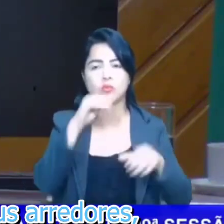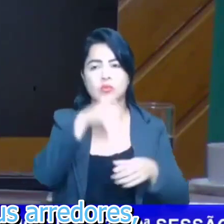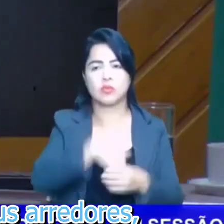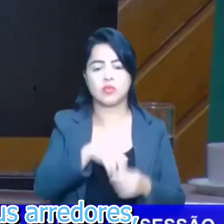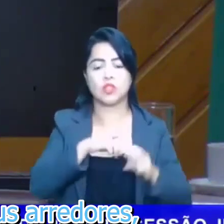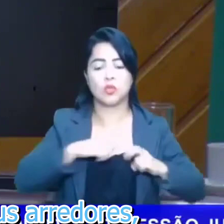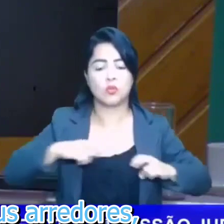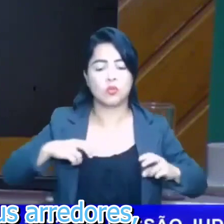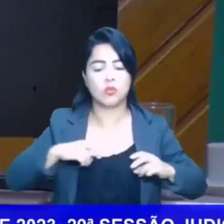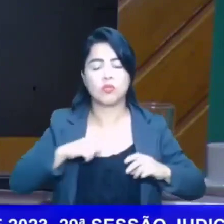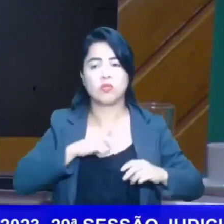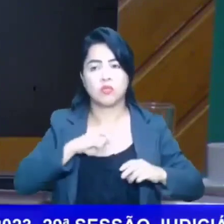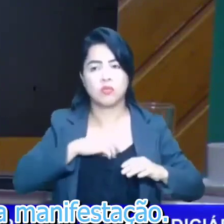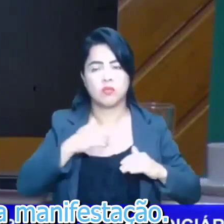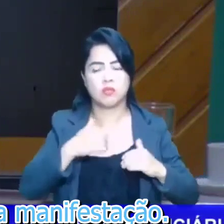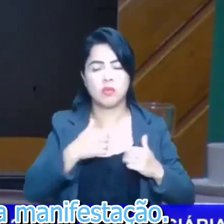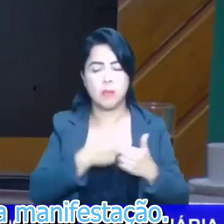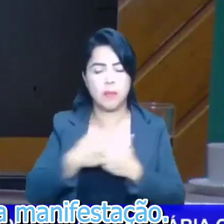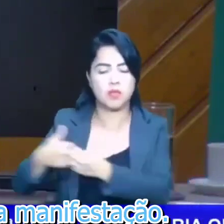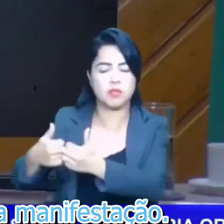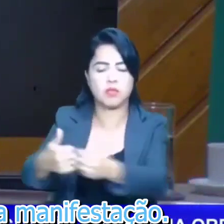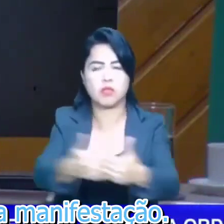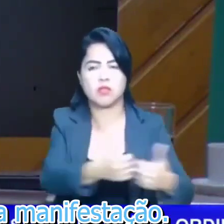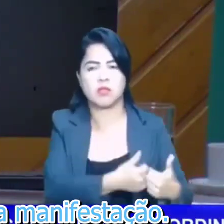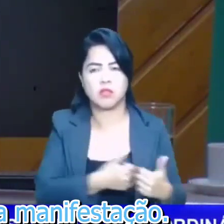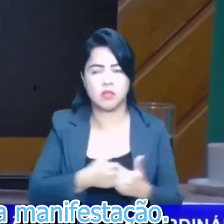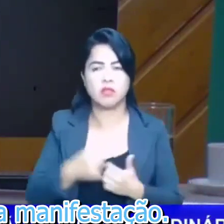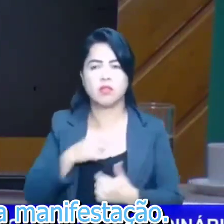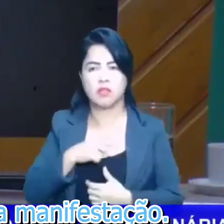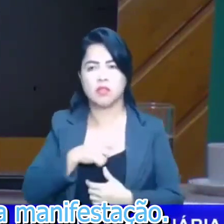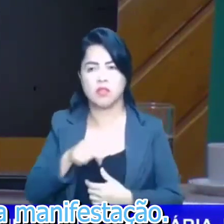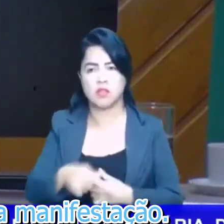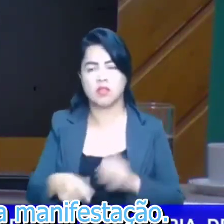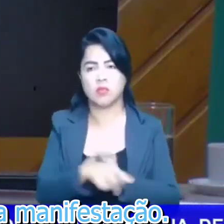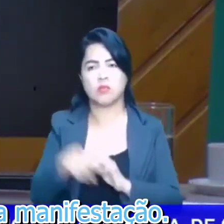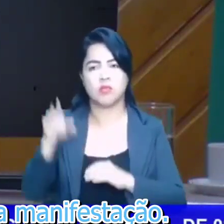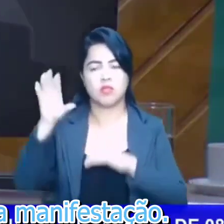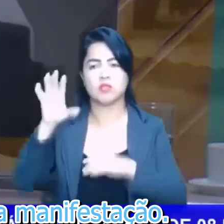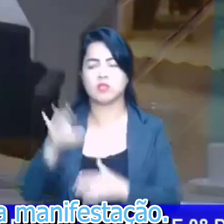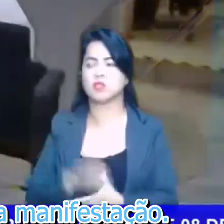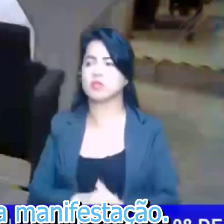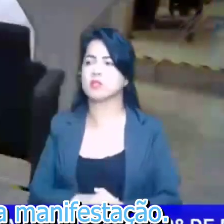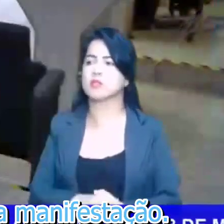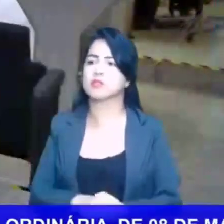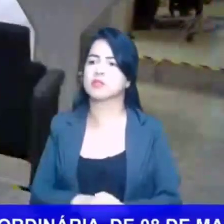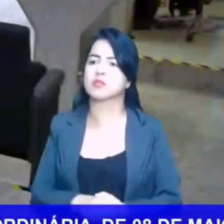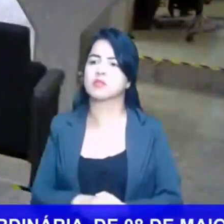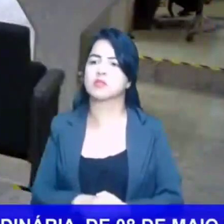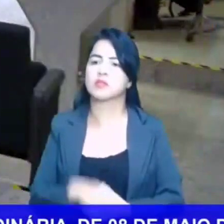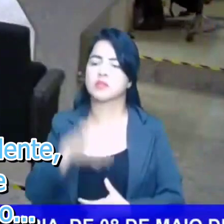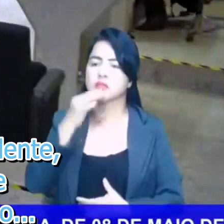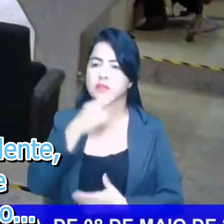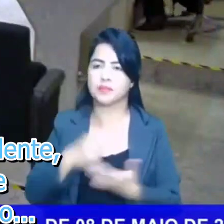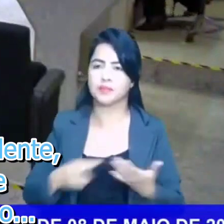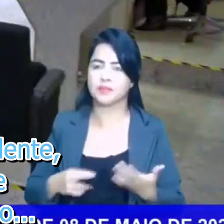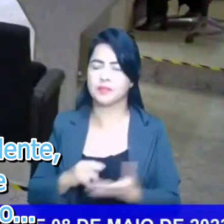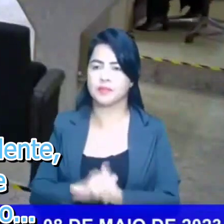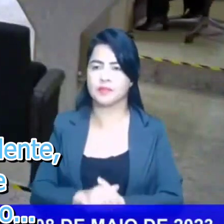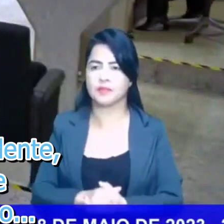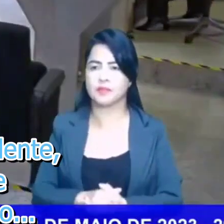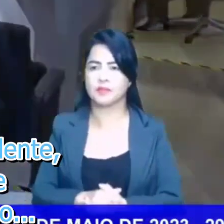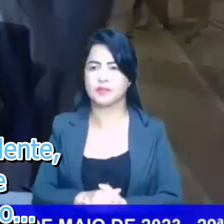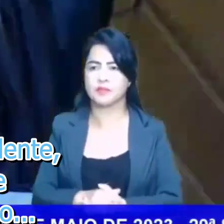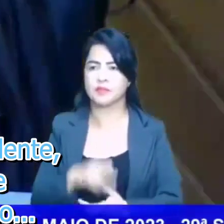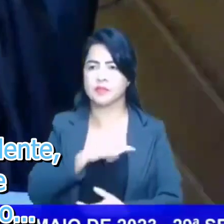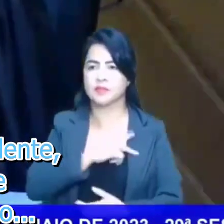seus arredores, material de campanha derramado, autêntico da candidata. É a manifestação. Ilustre relator, com a palavra de volta. Senhor